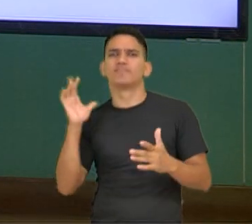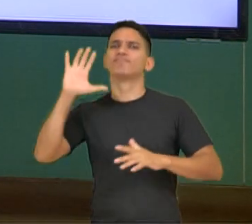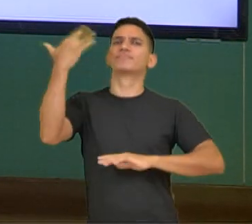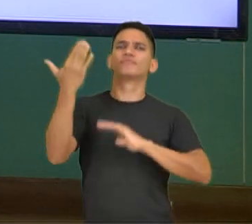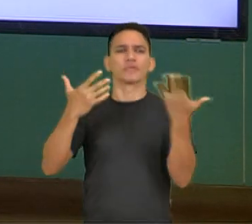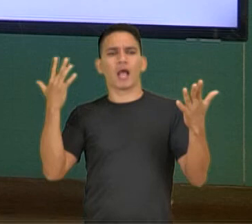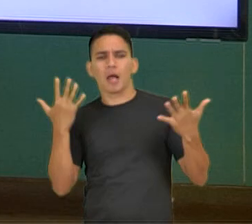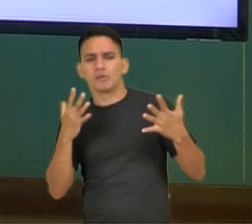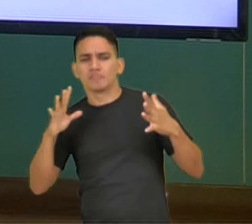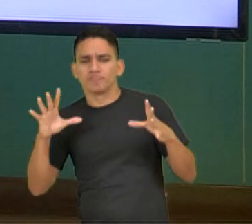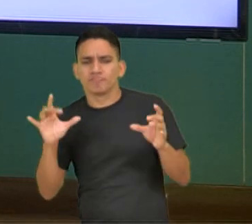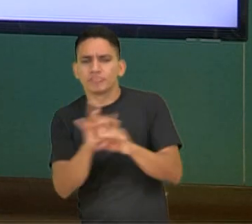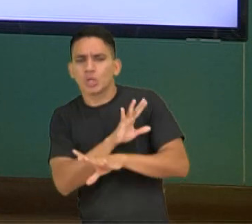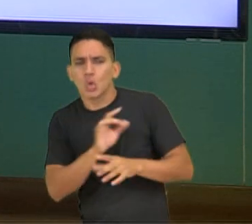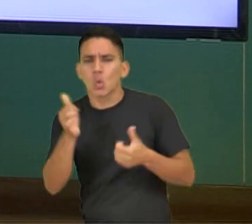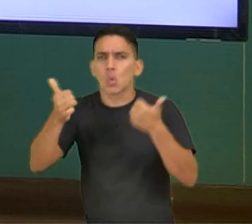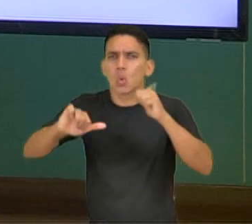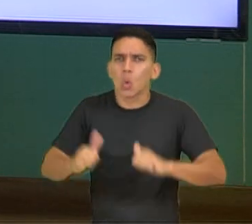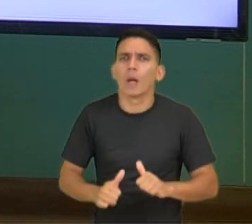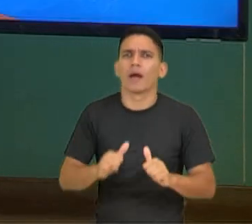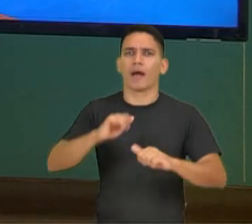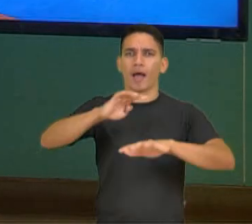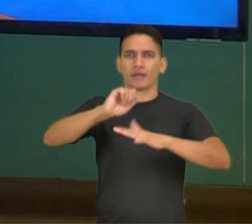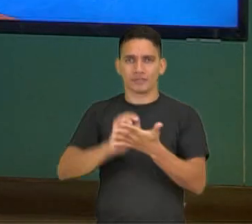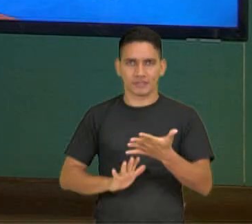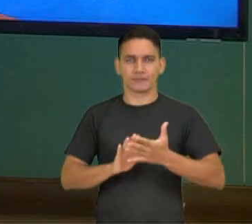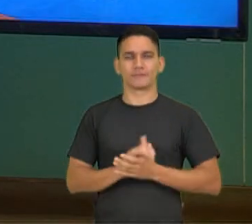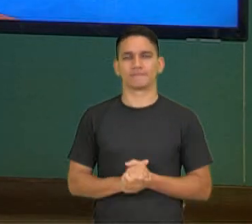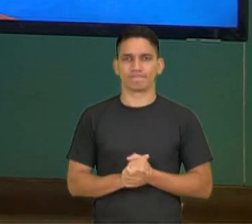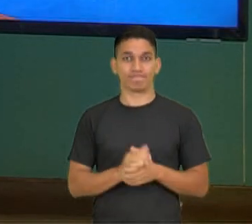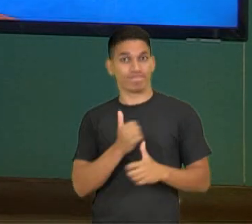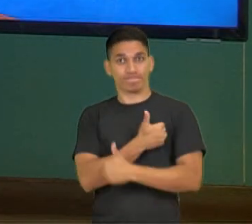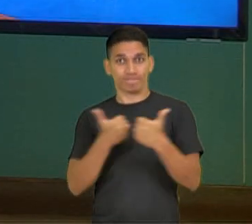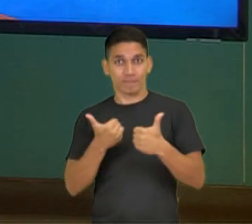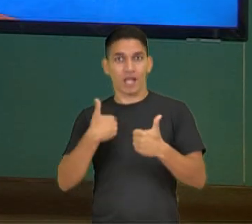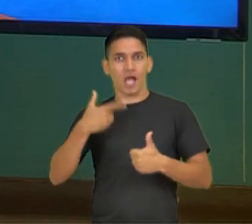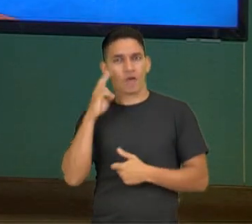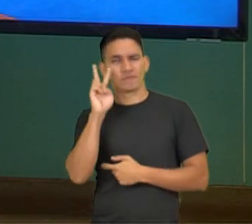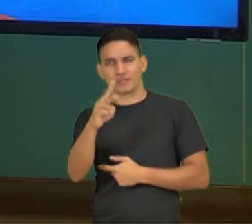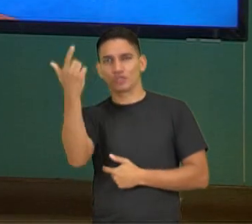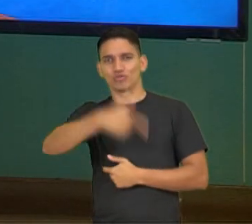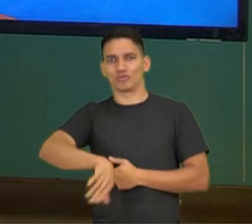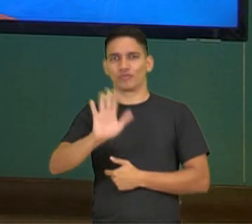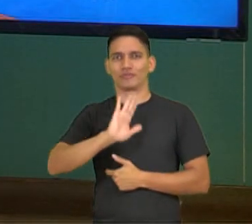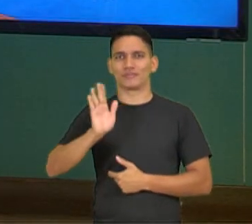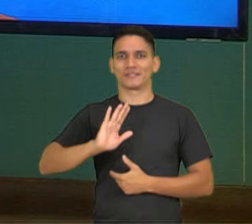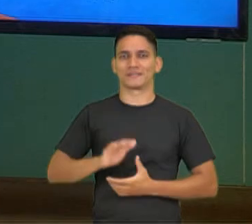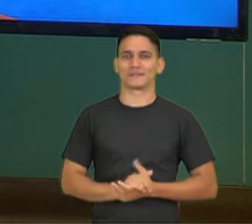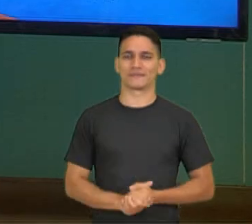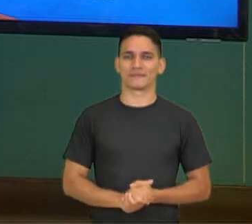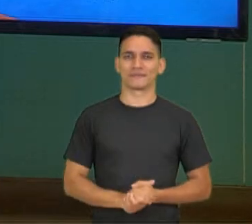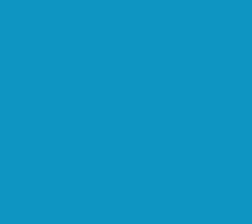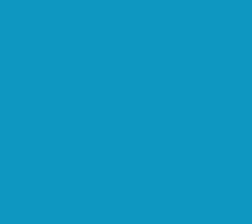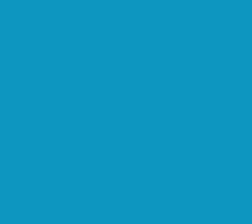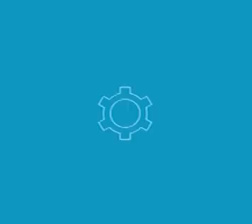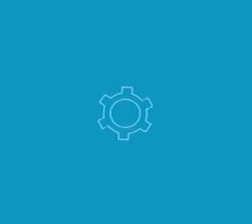aí, fazendo algumas atividades. Muito bem, eu te vejo na próxima. Até!